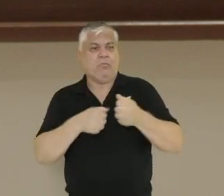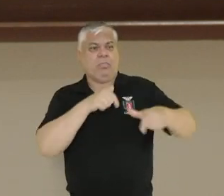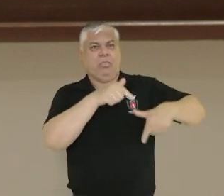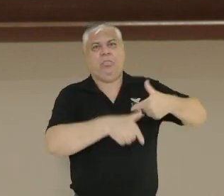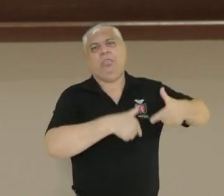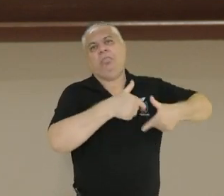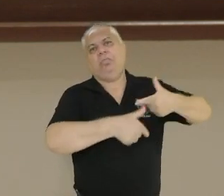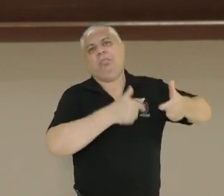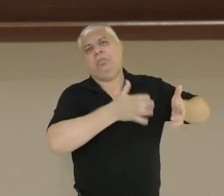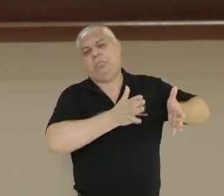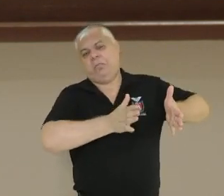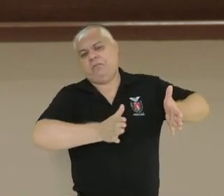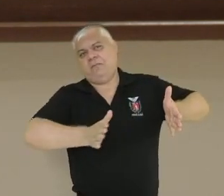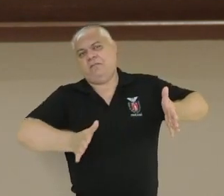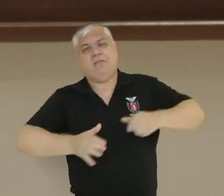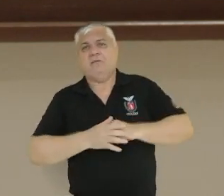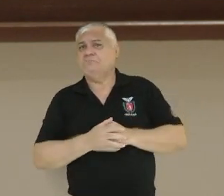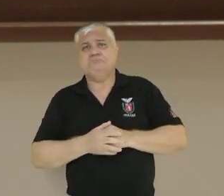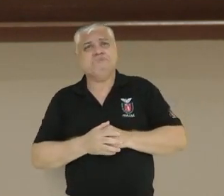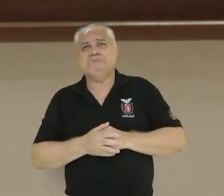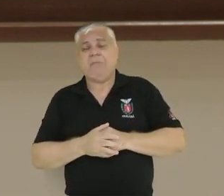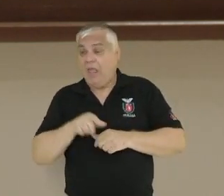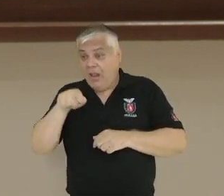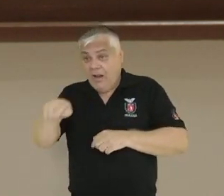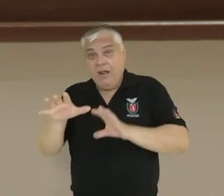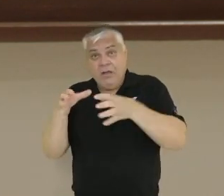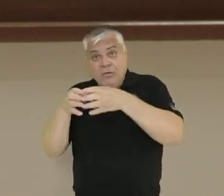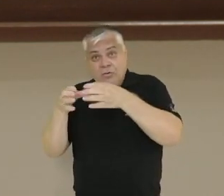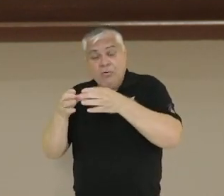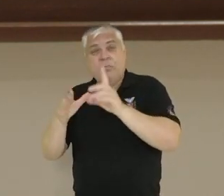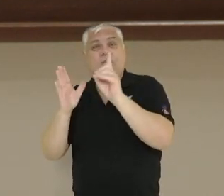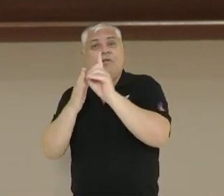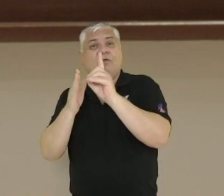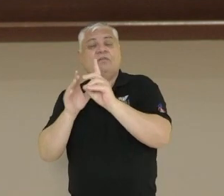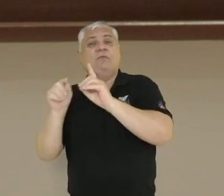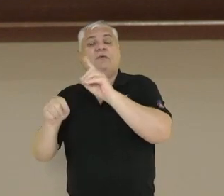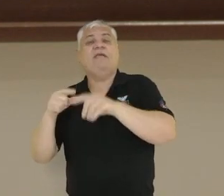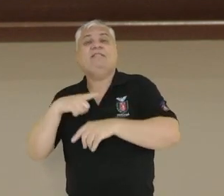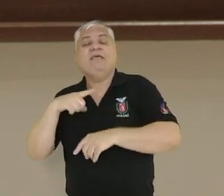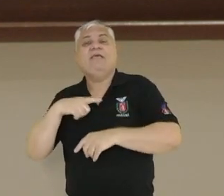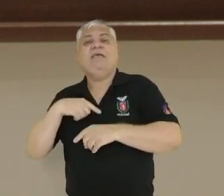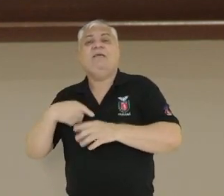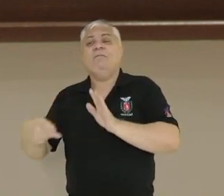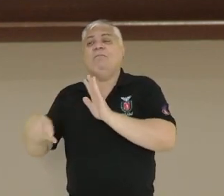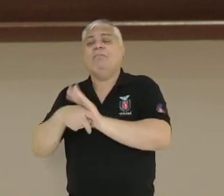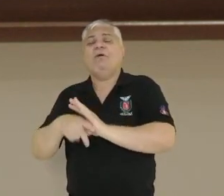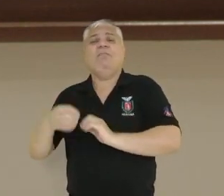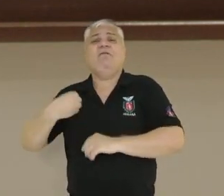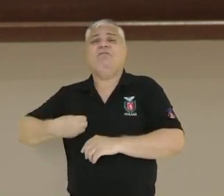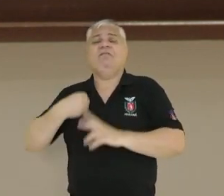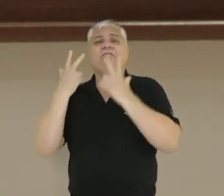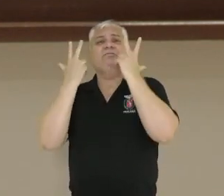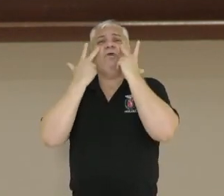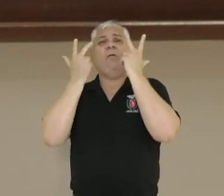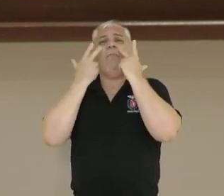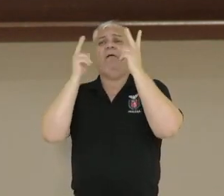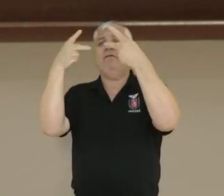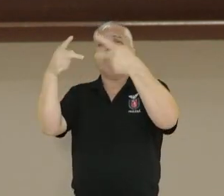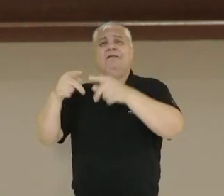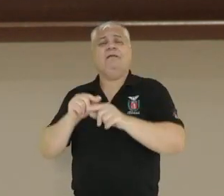Sociedade moderna, as indústrias. Para os indígenas, o trabalho faz parte da vida cotidiana, tá?